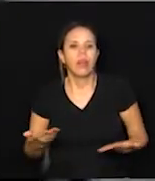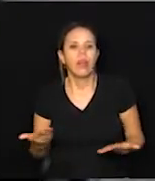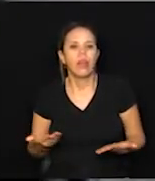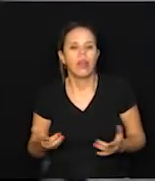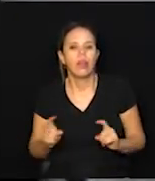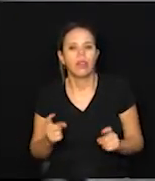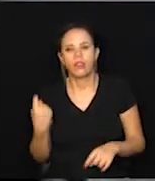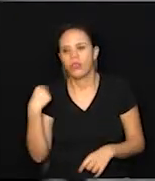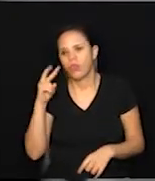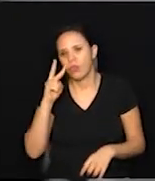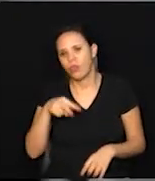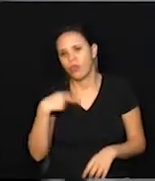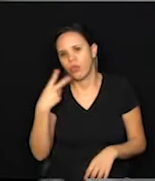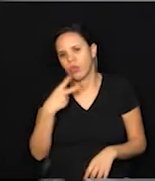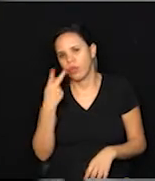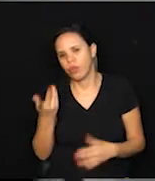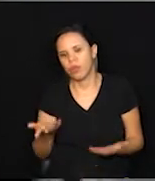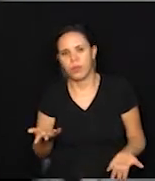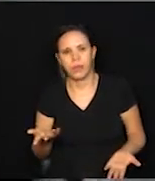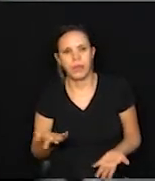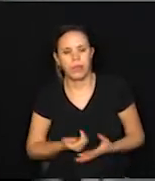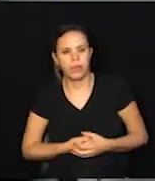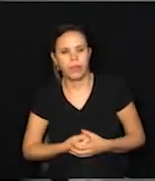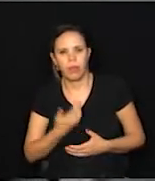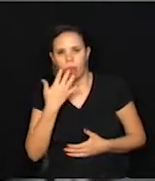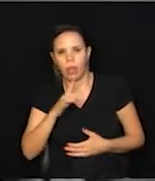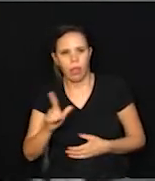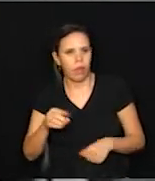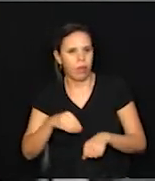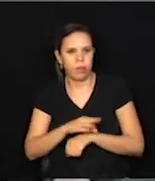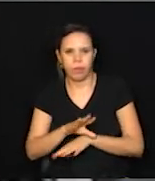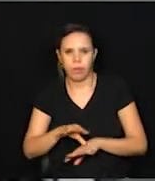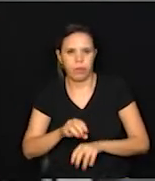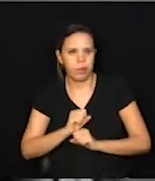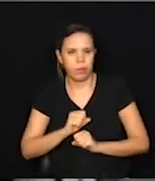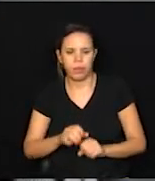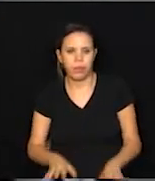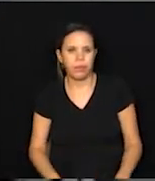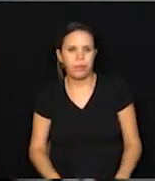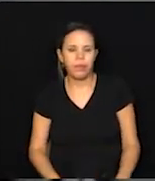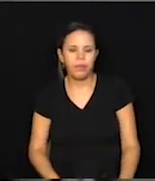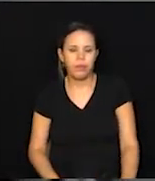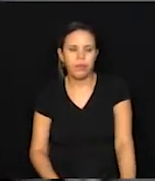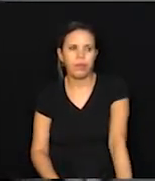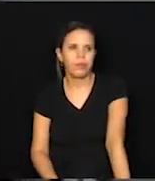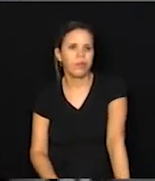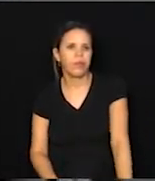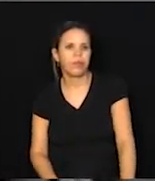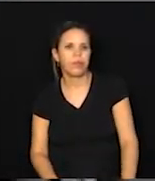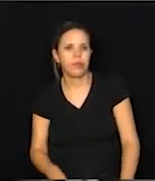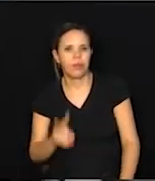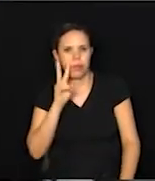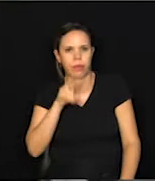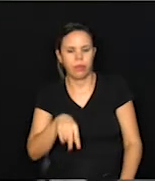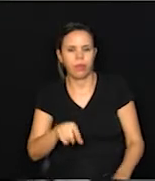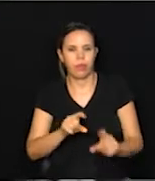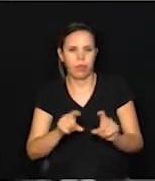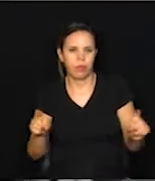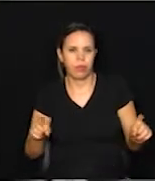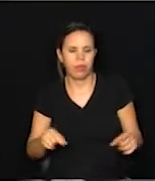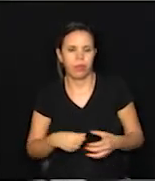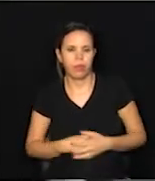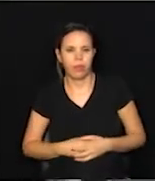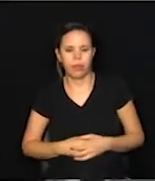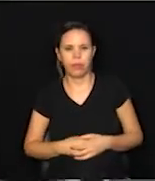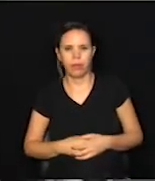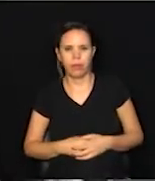já ouvimos vereadores dizendo que crianças não transmitem. Hoje, nós ouvimos essa fala, então